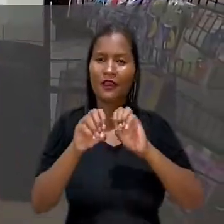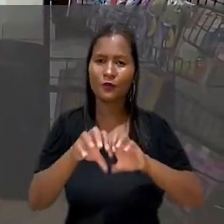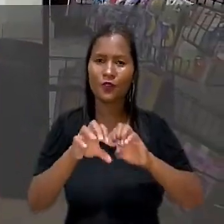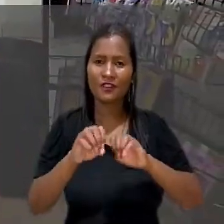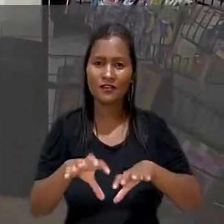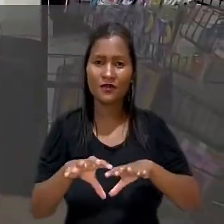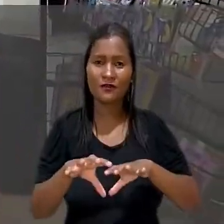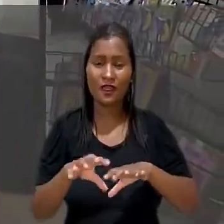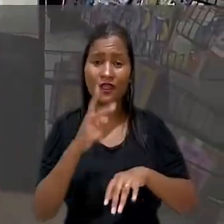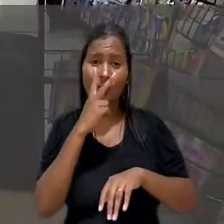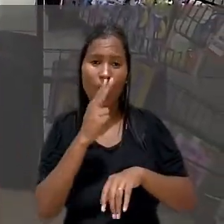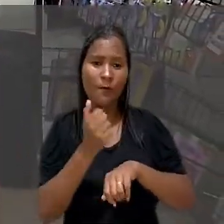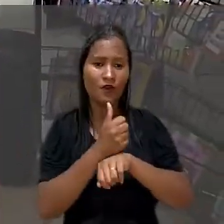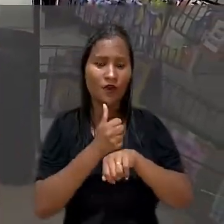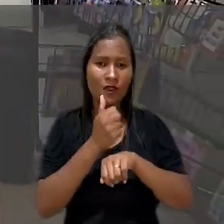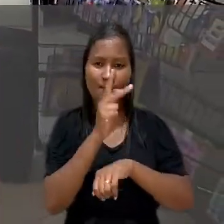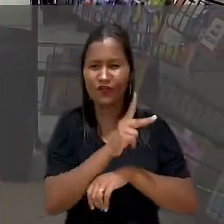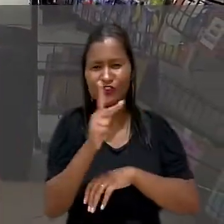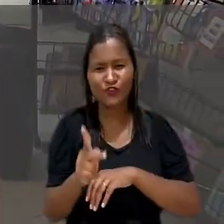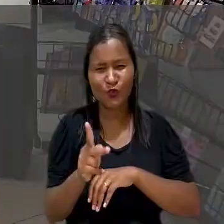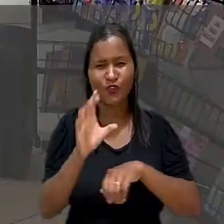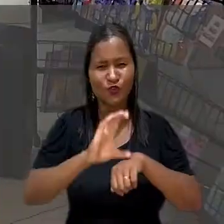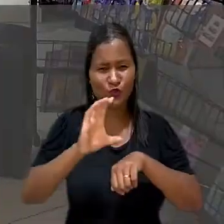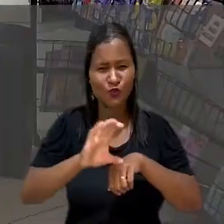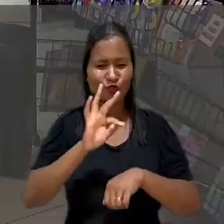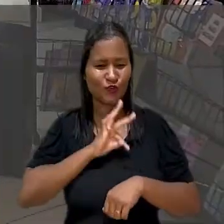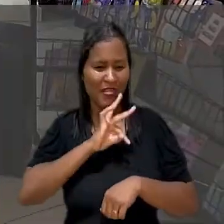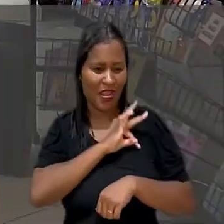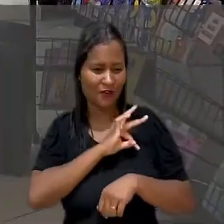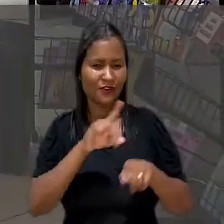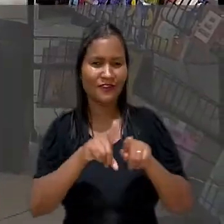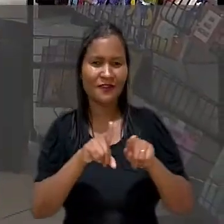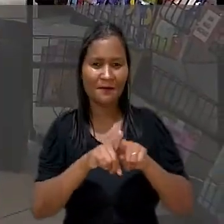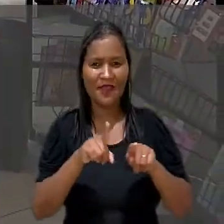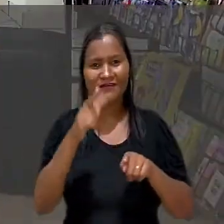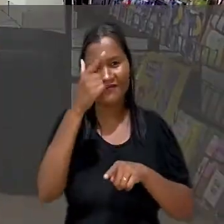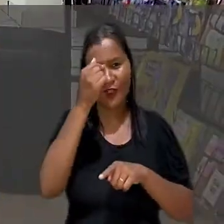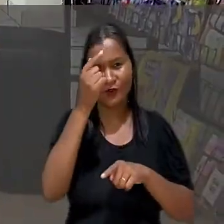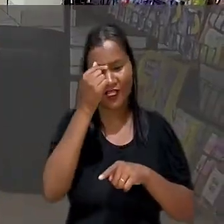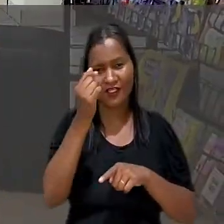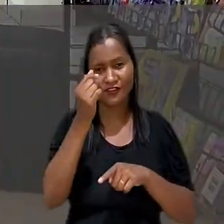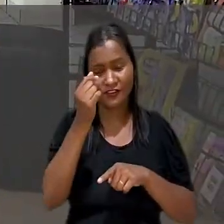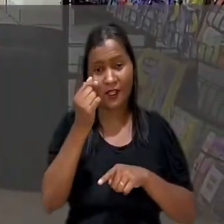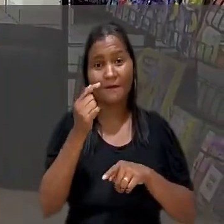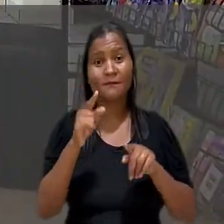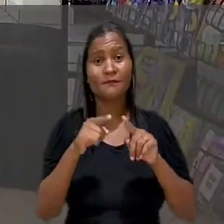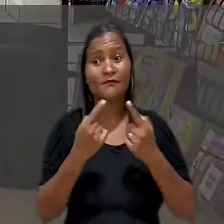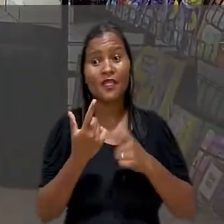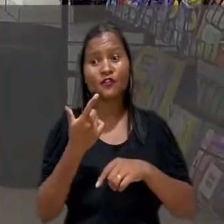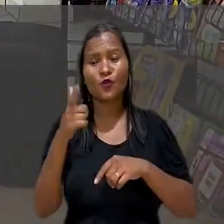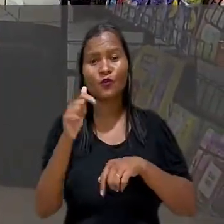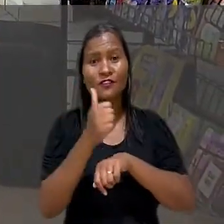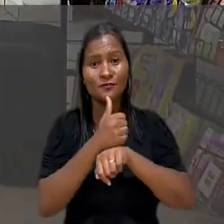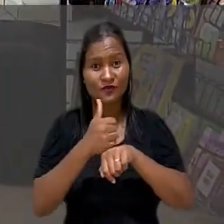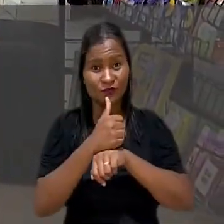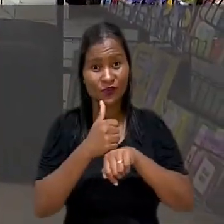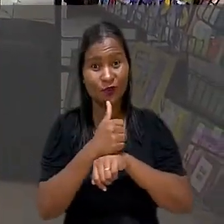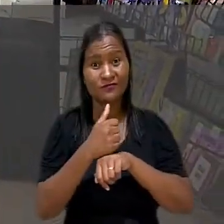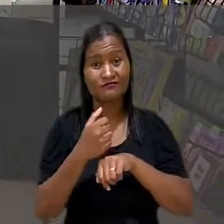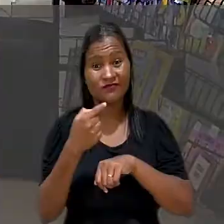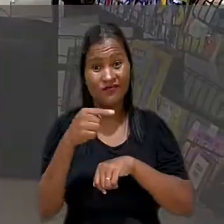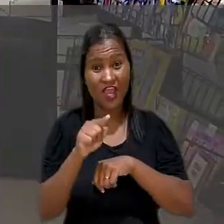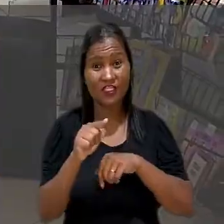da educação, como professores de cursos técnicos e universitários. Por outro lado, entre as profissões que